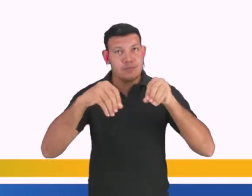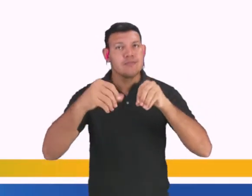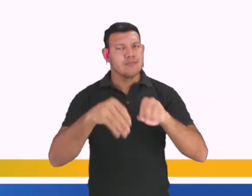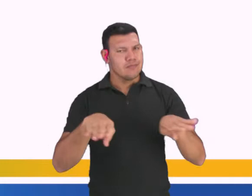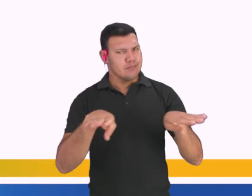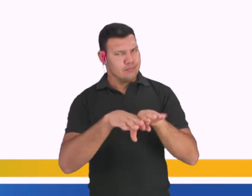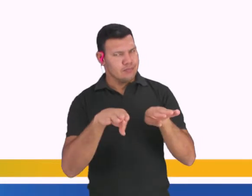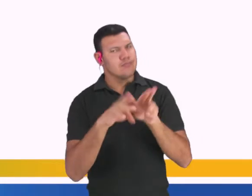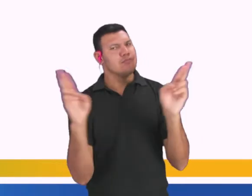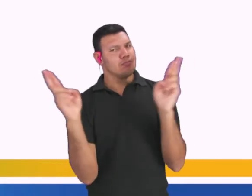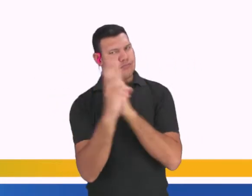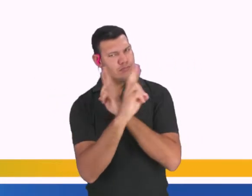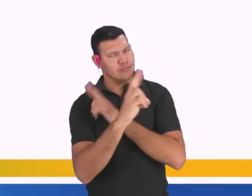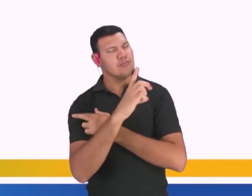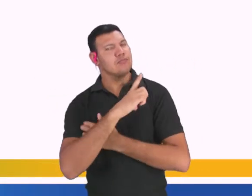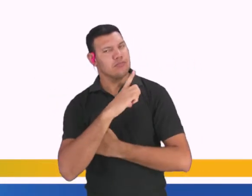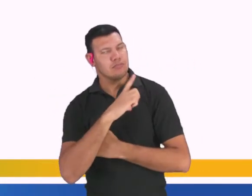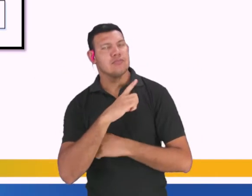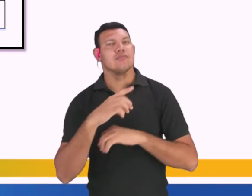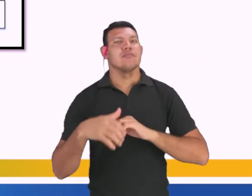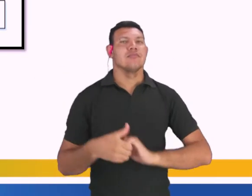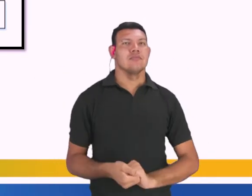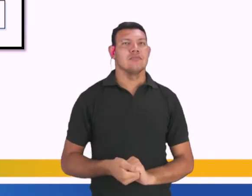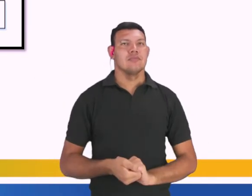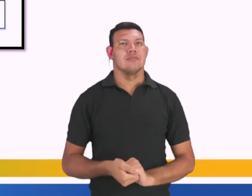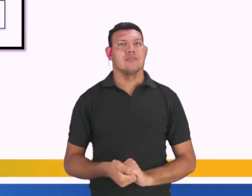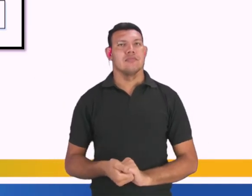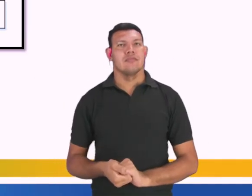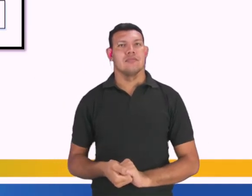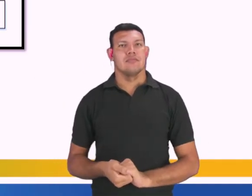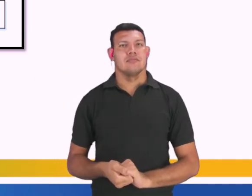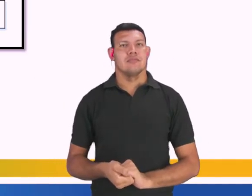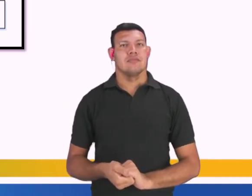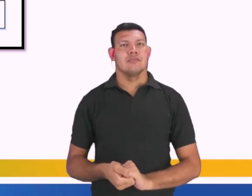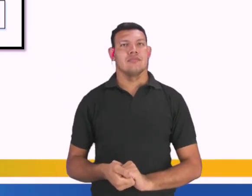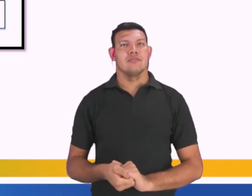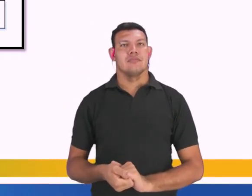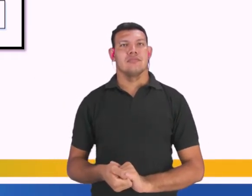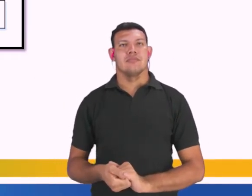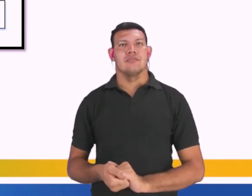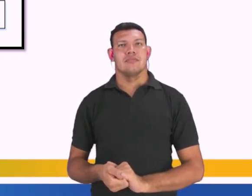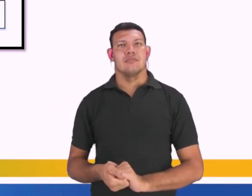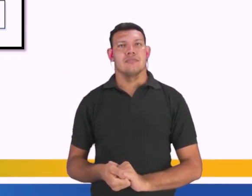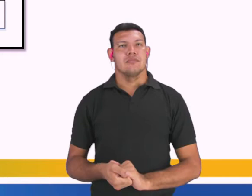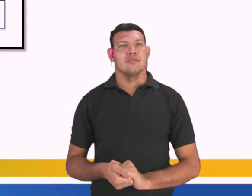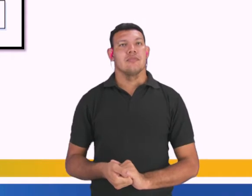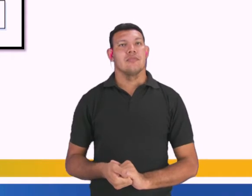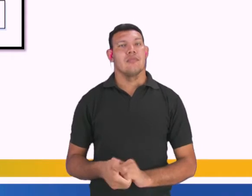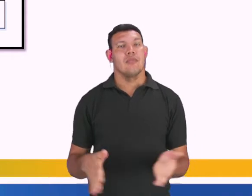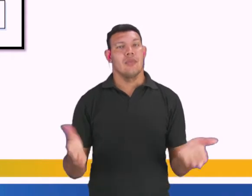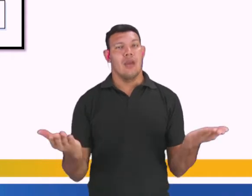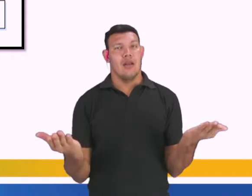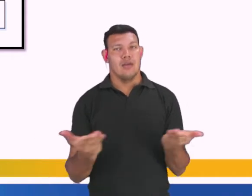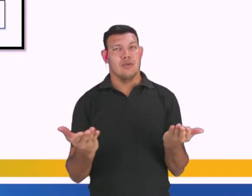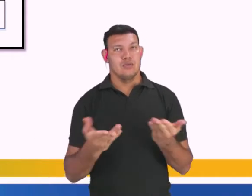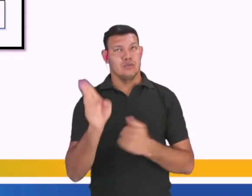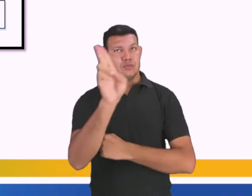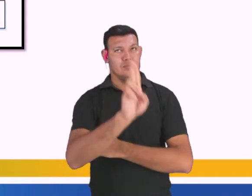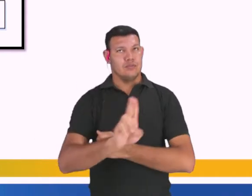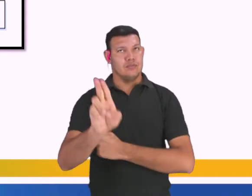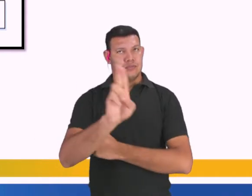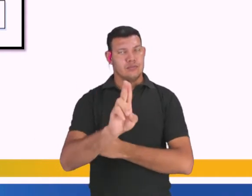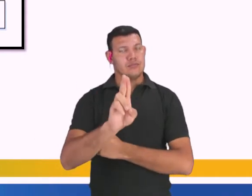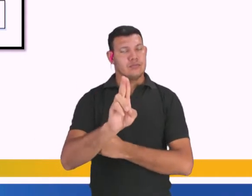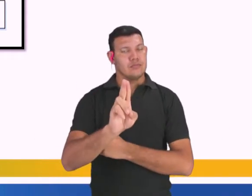está relacionado também à área do campo dos alimentos. Nós temos aqui a bioquímica aplicada no campo dos alimentos, onde